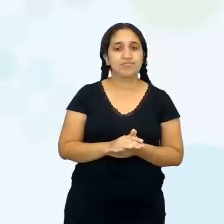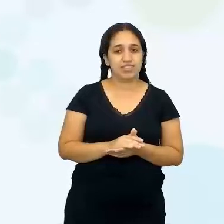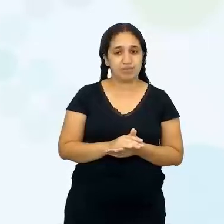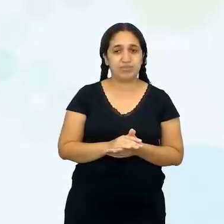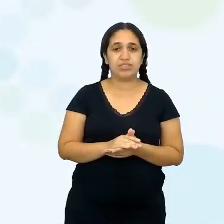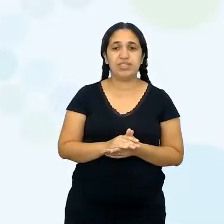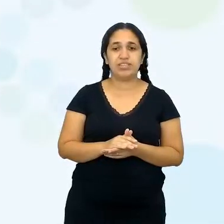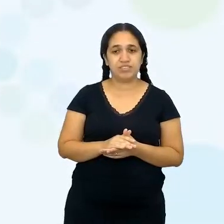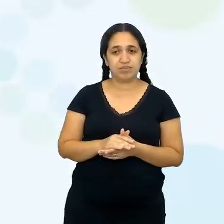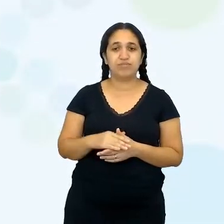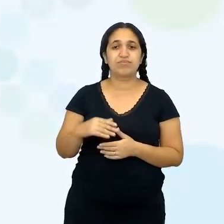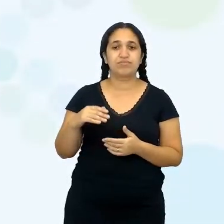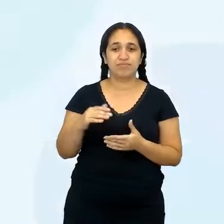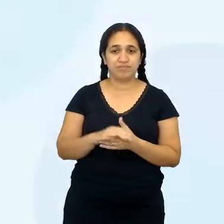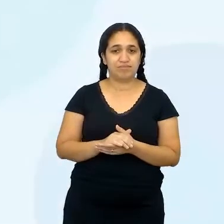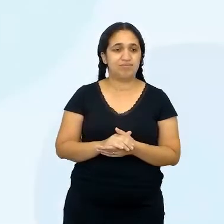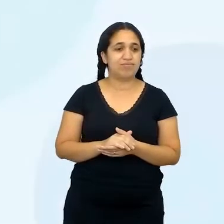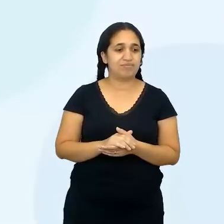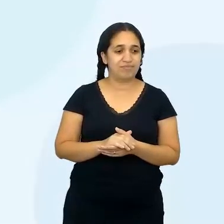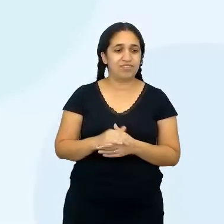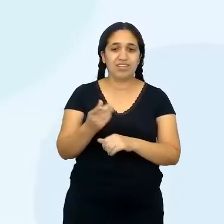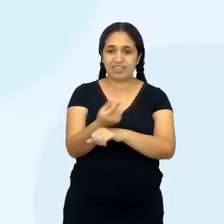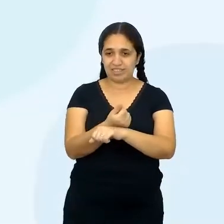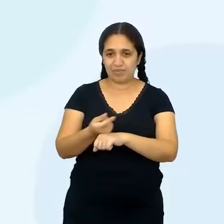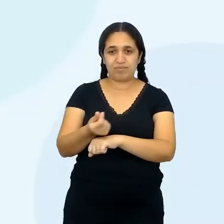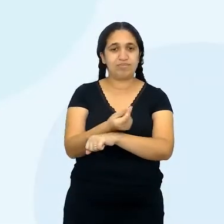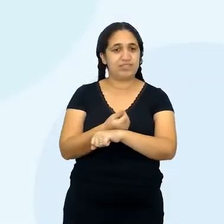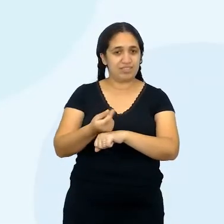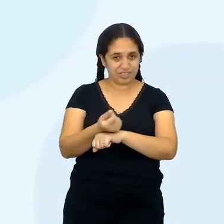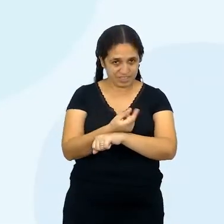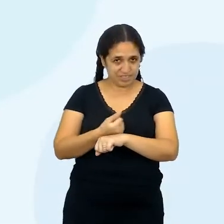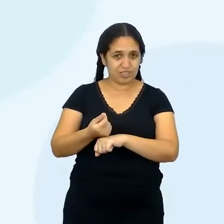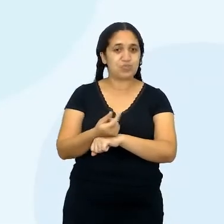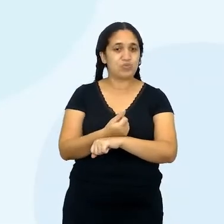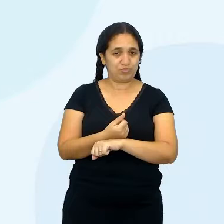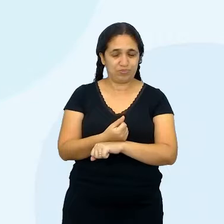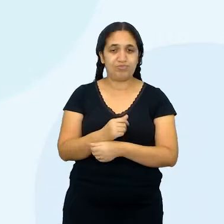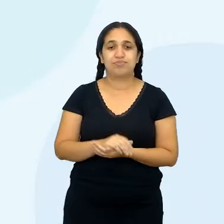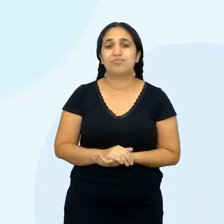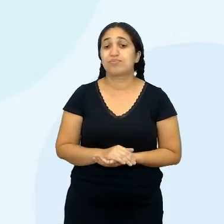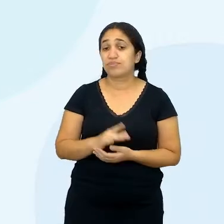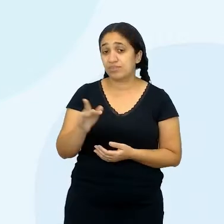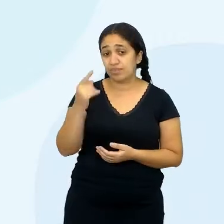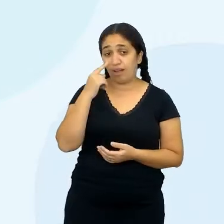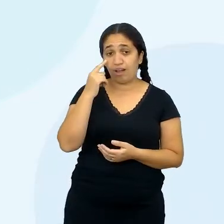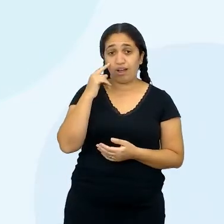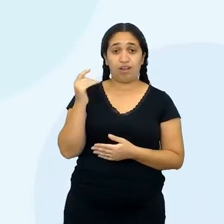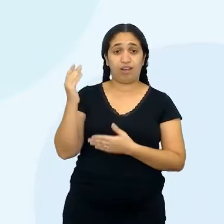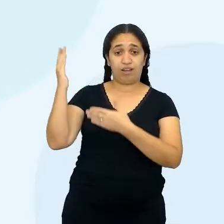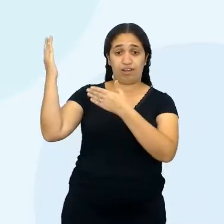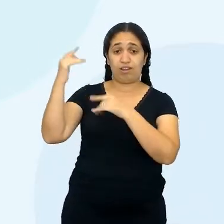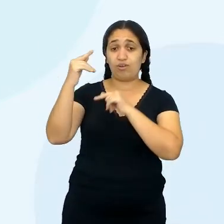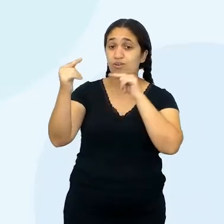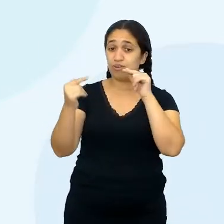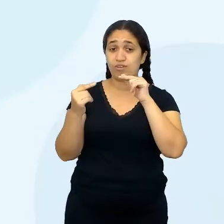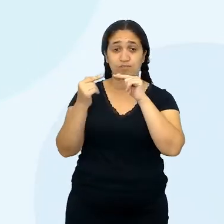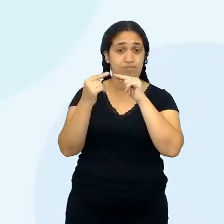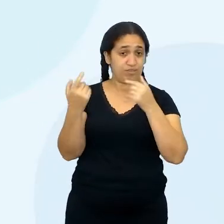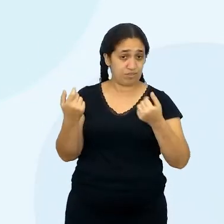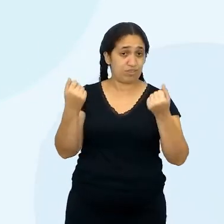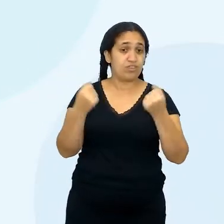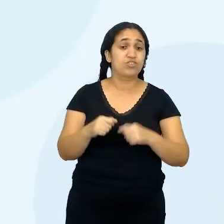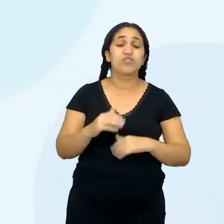e Trabalho 2. Olha lá, é sempre bom também a gente falar o objetivo e